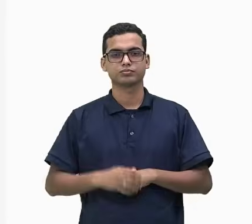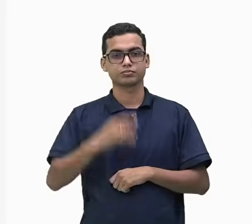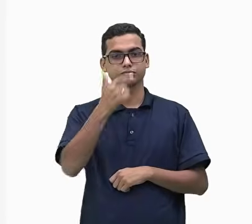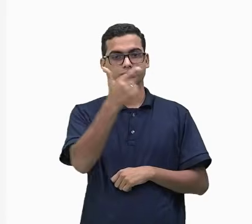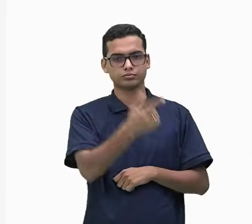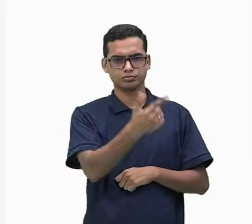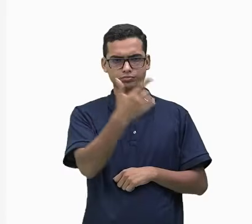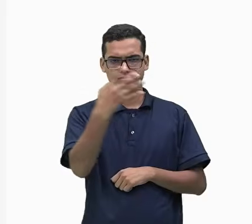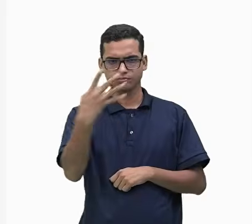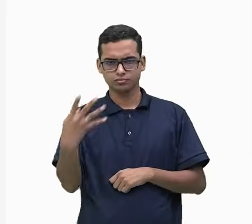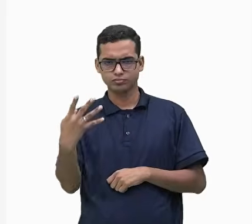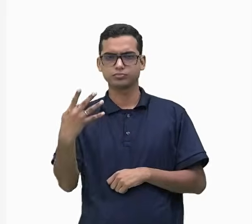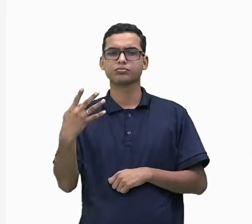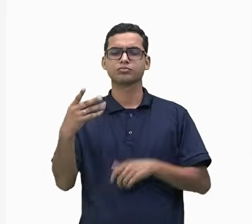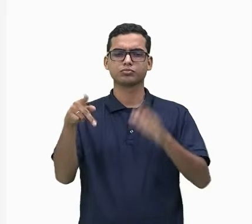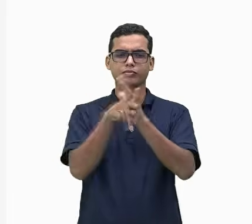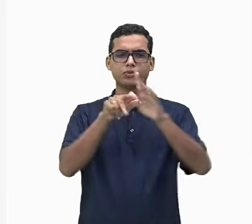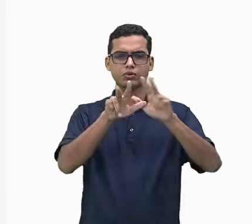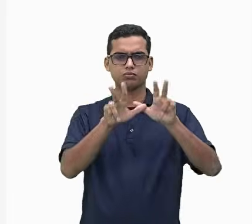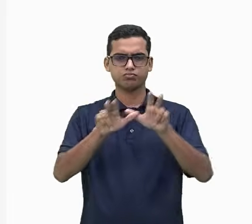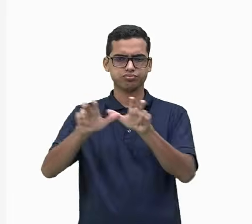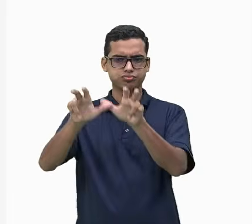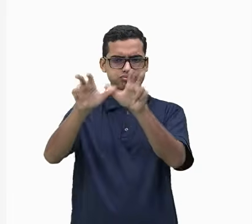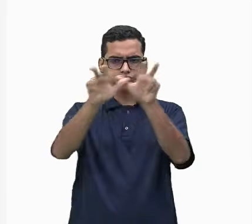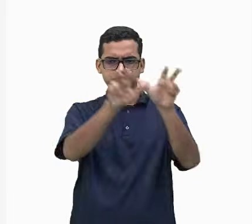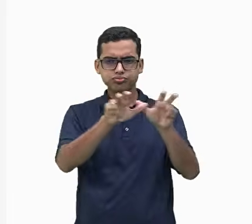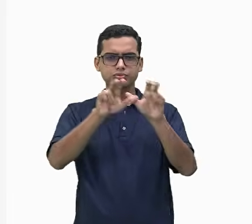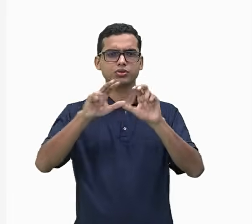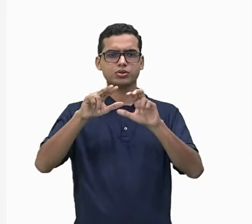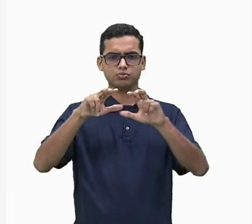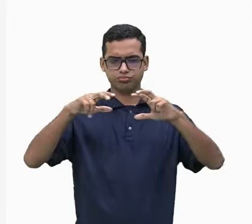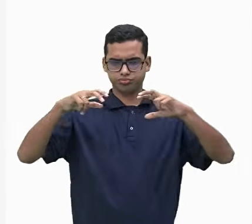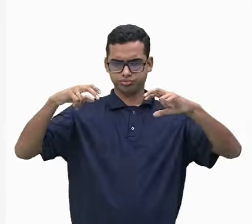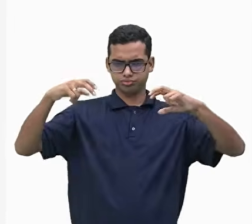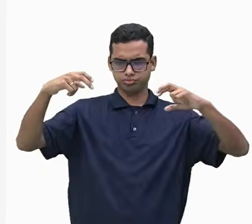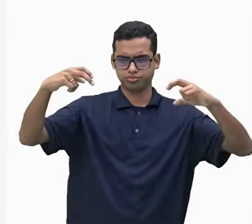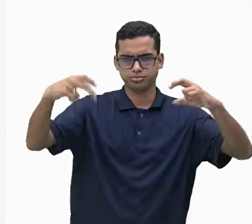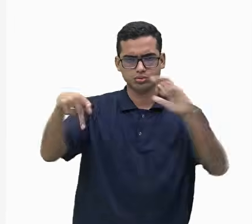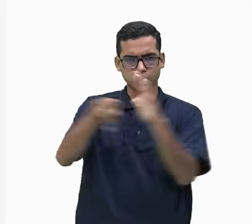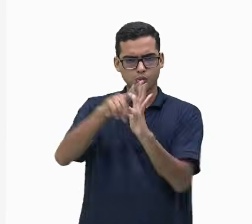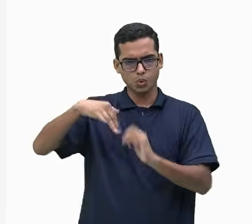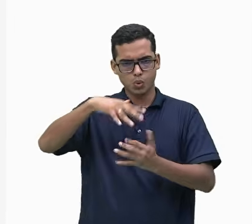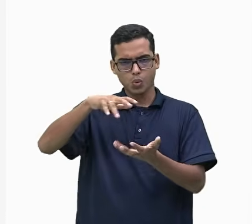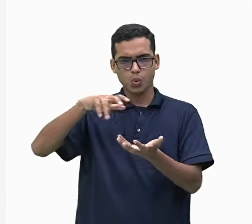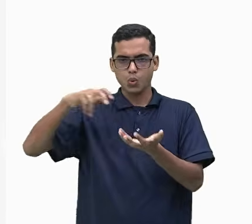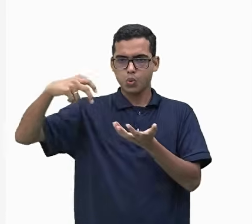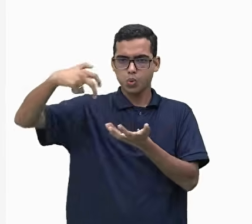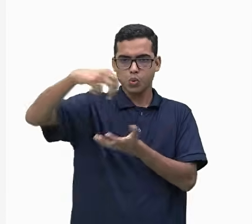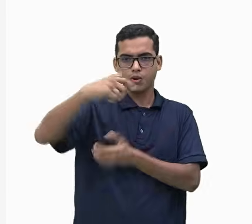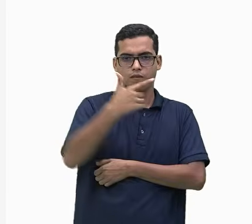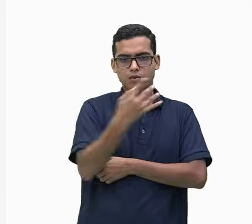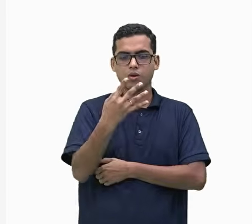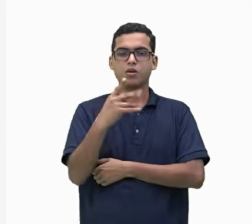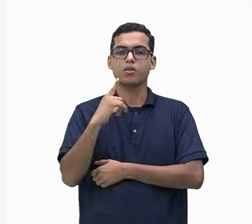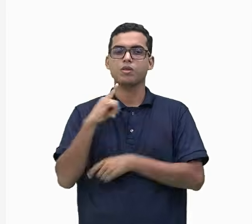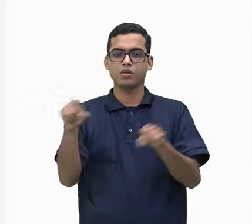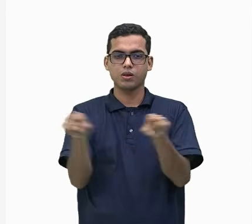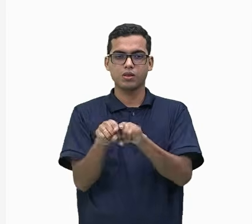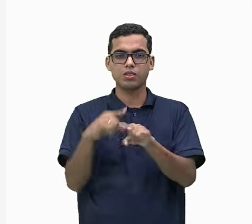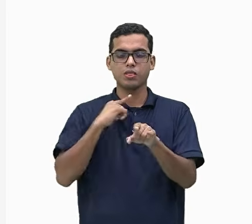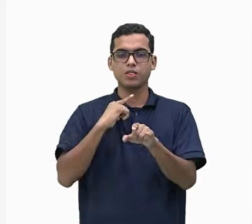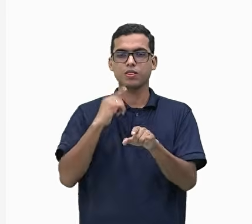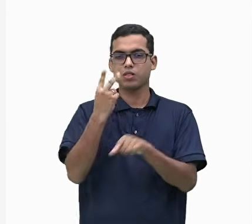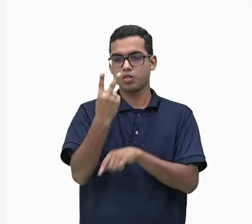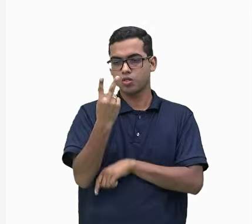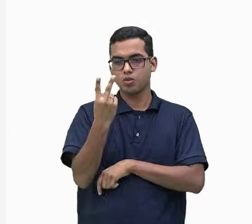satélites artificiais, eles orbitam a Terra continuamente e cada satélite completa 2 voltas